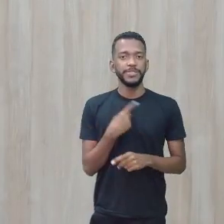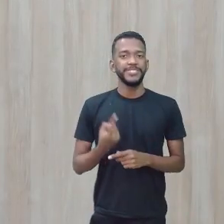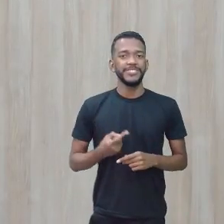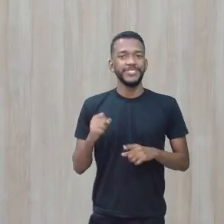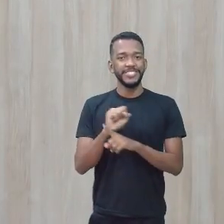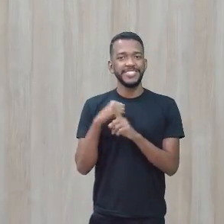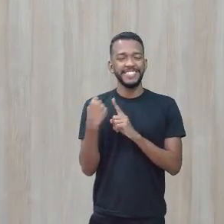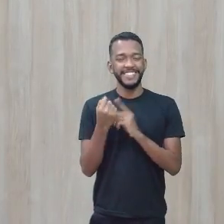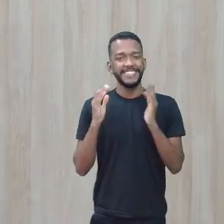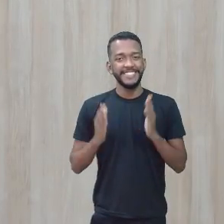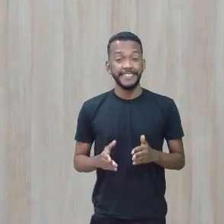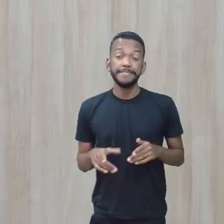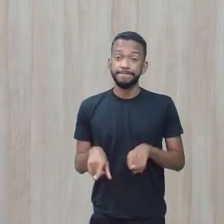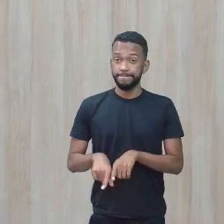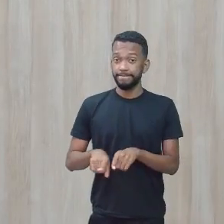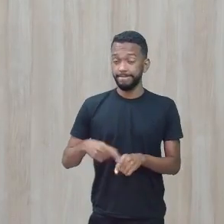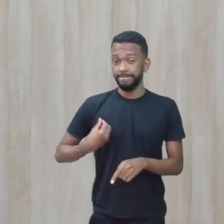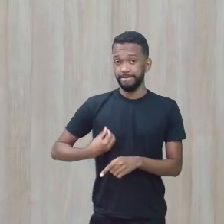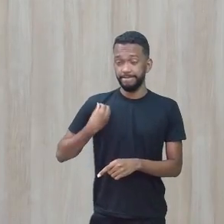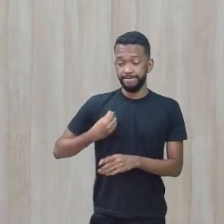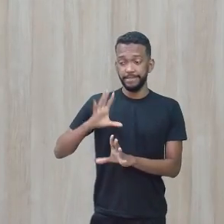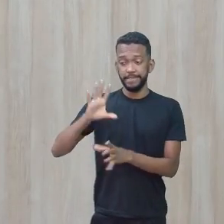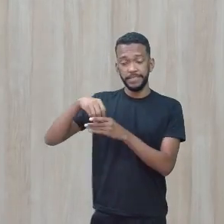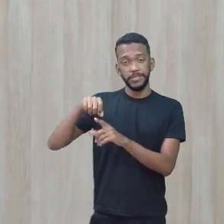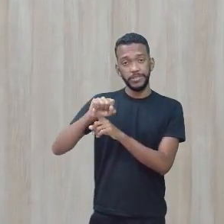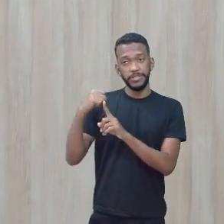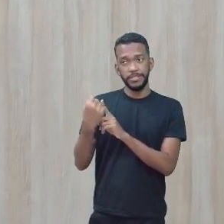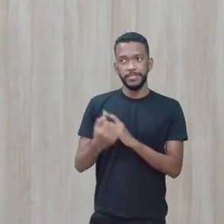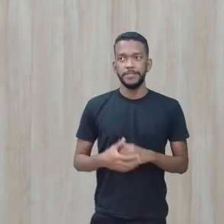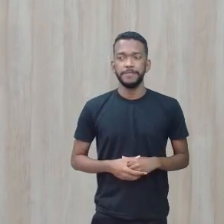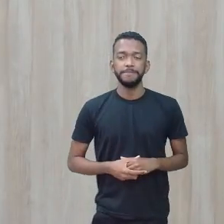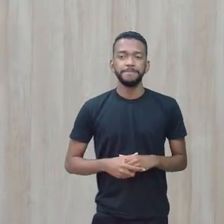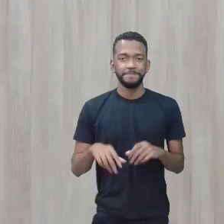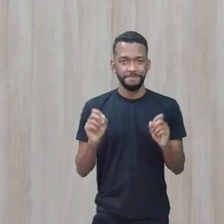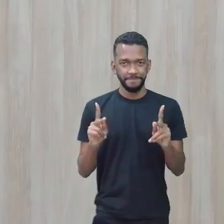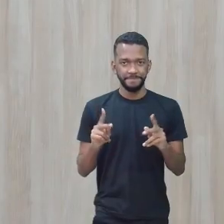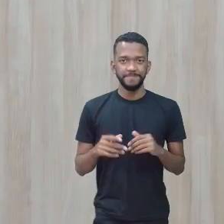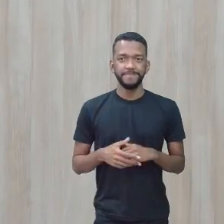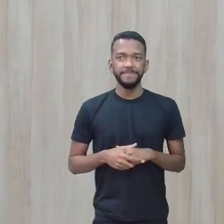sociais, que vivendo dentro de uma sociedade, ok?